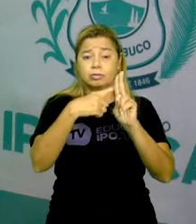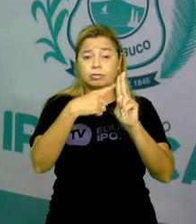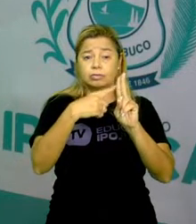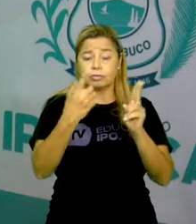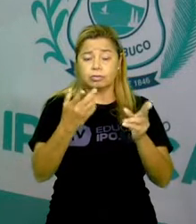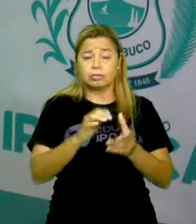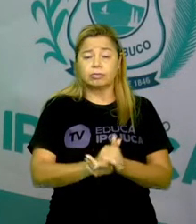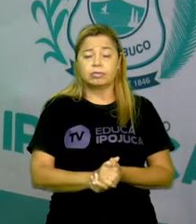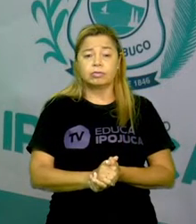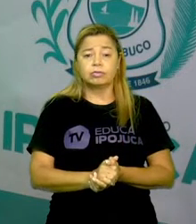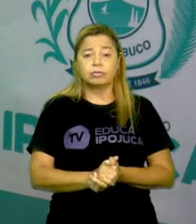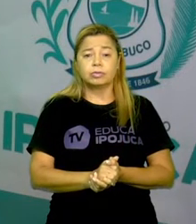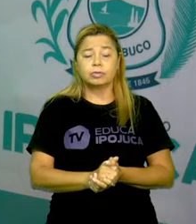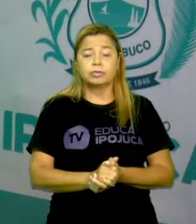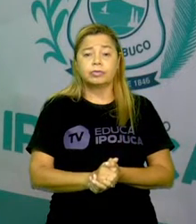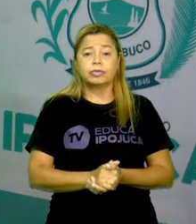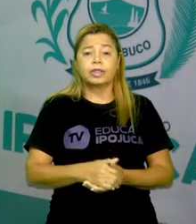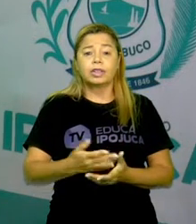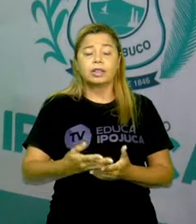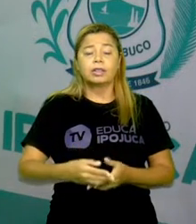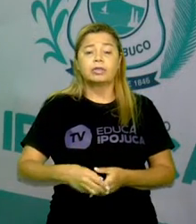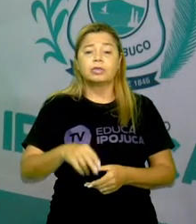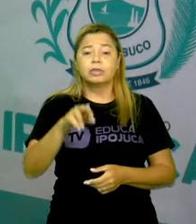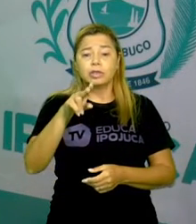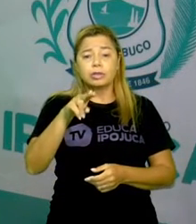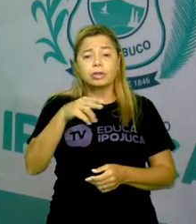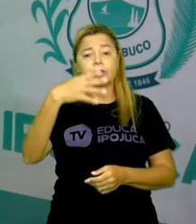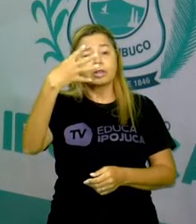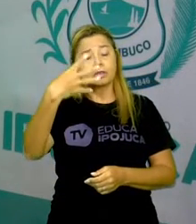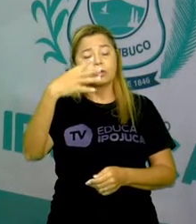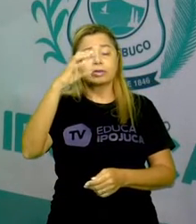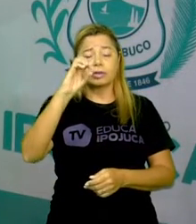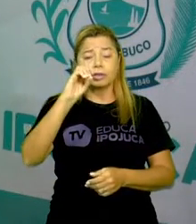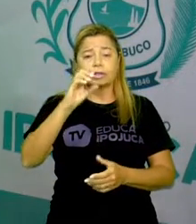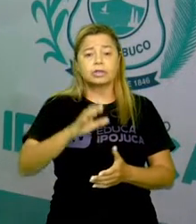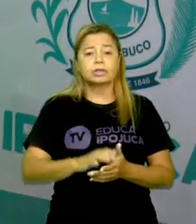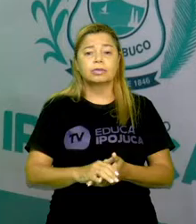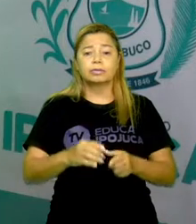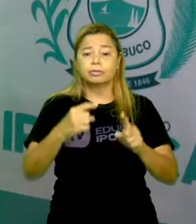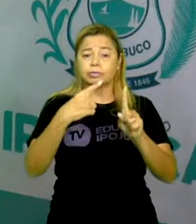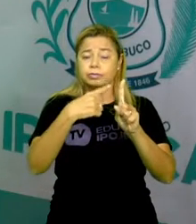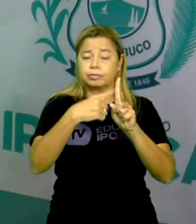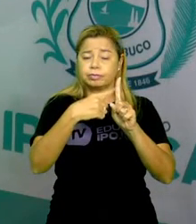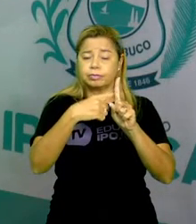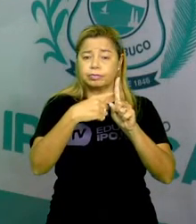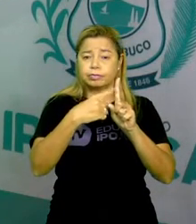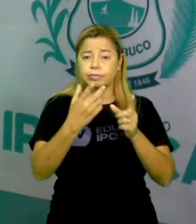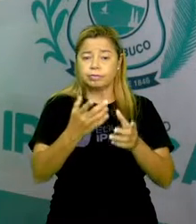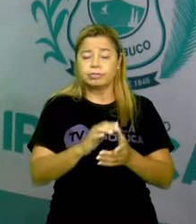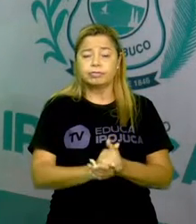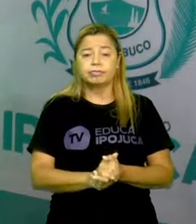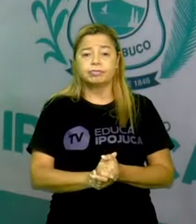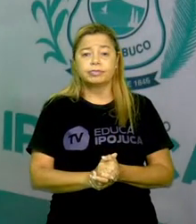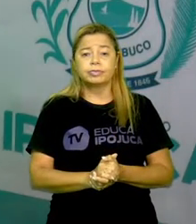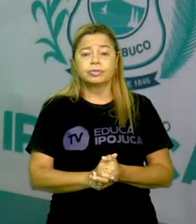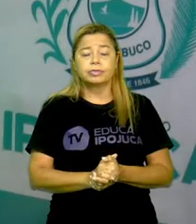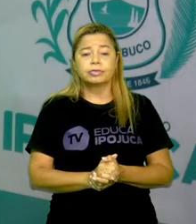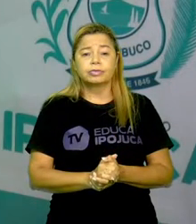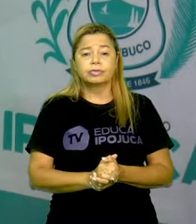4 dezenas serão 40 unidades. E é por isso que esse 40